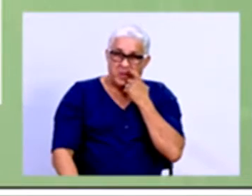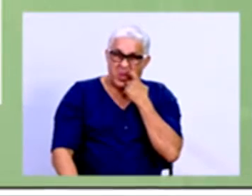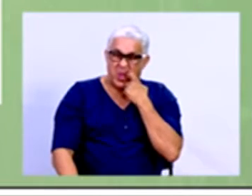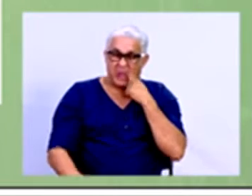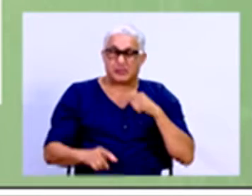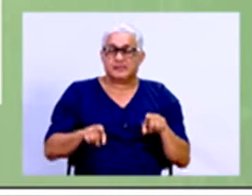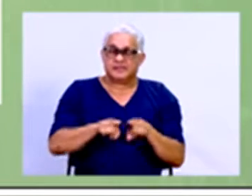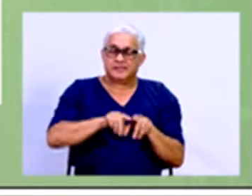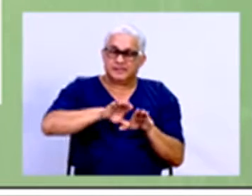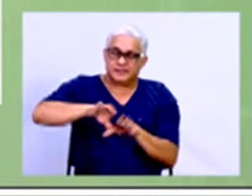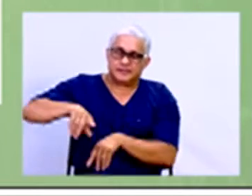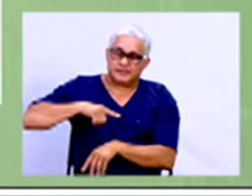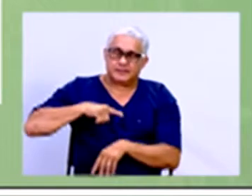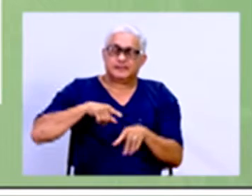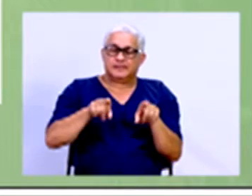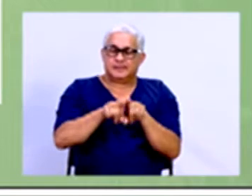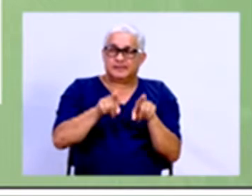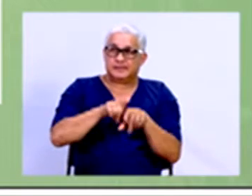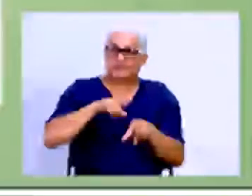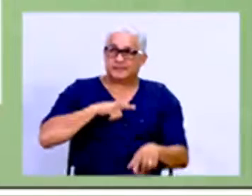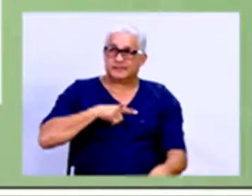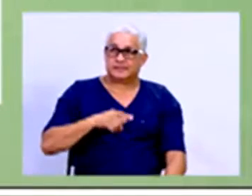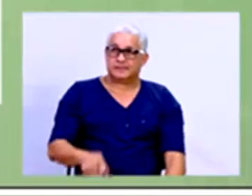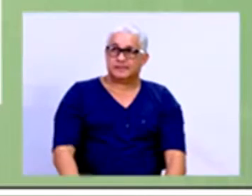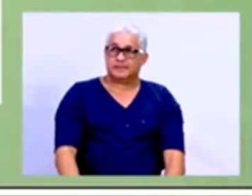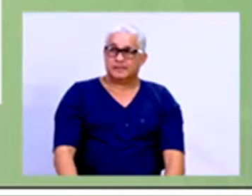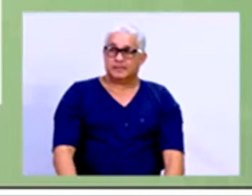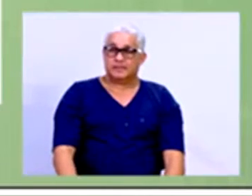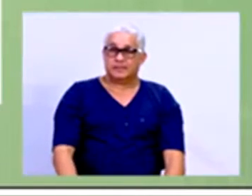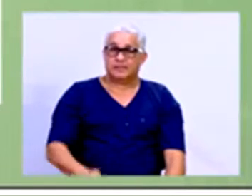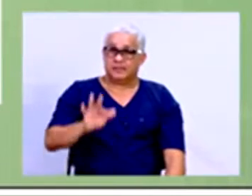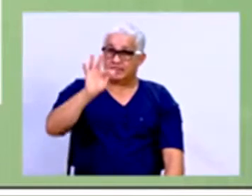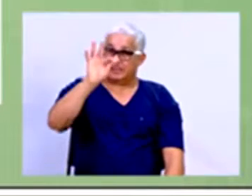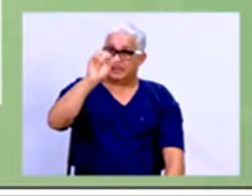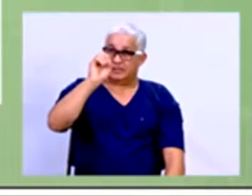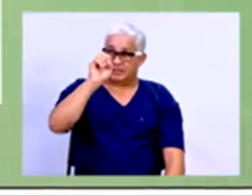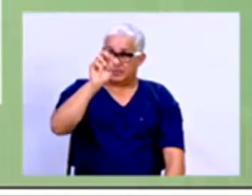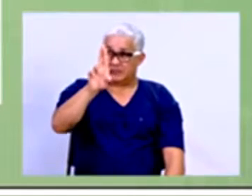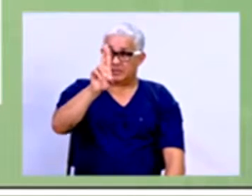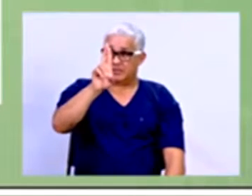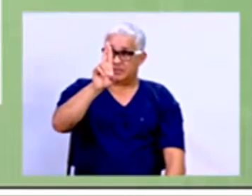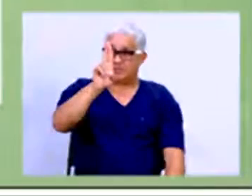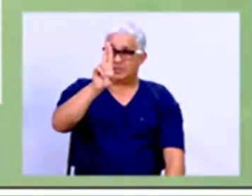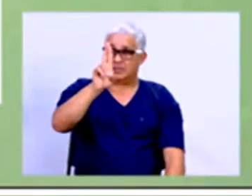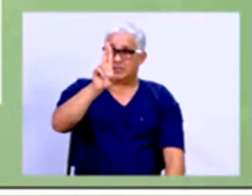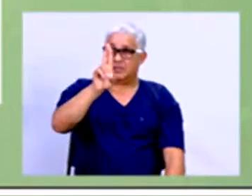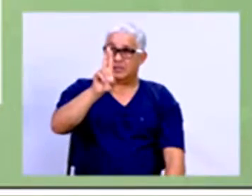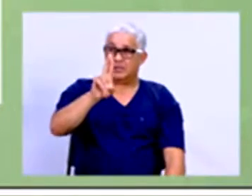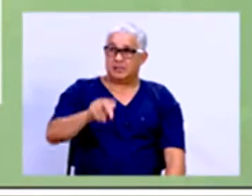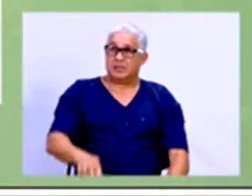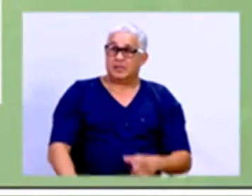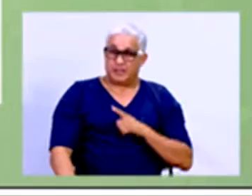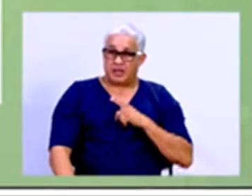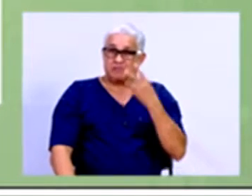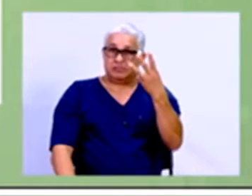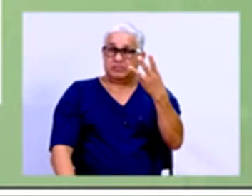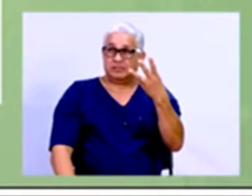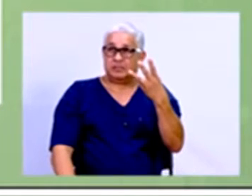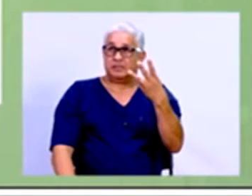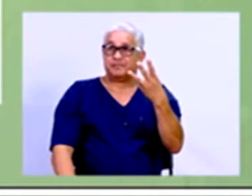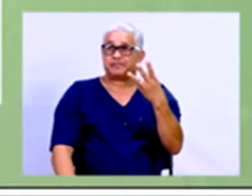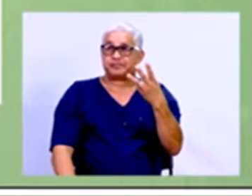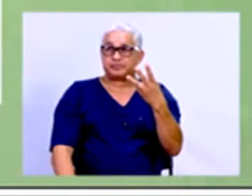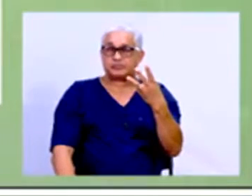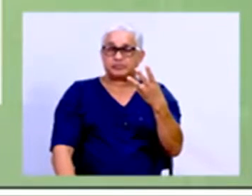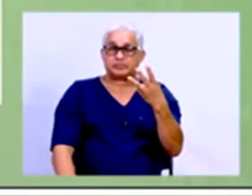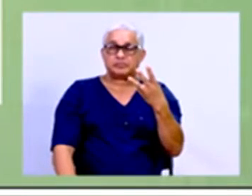Temos também um outro laço de repetição. Né? Para a opção de laço de repetição, nós temos 3 específicos, certo?